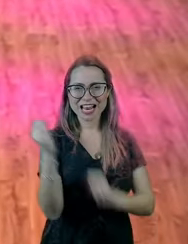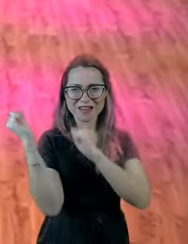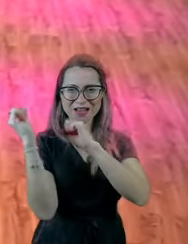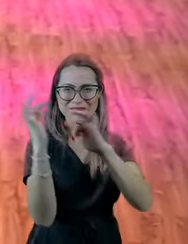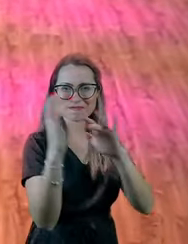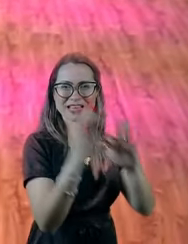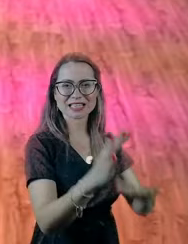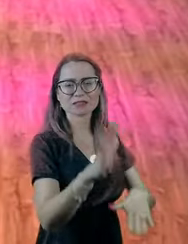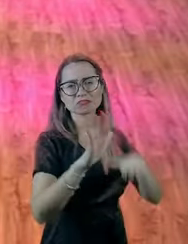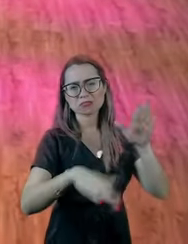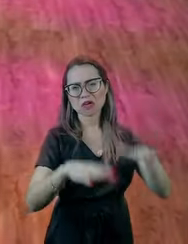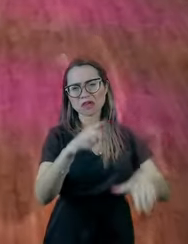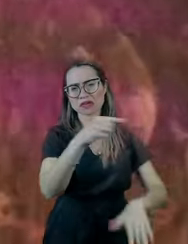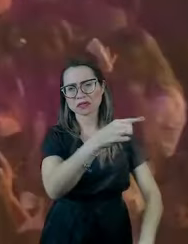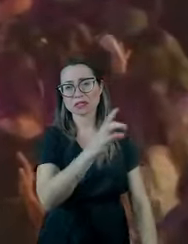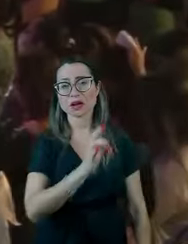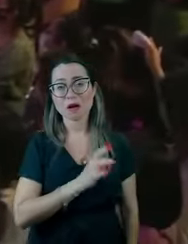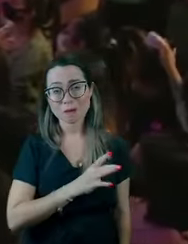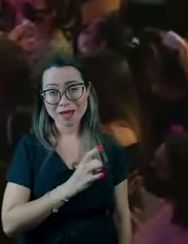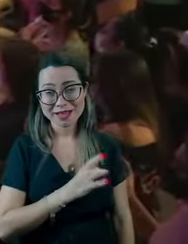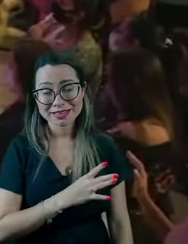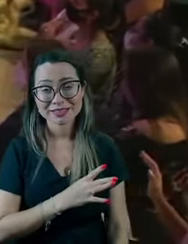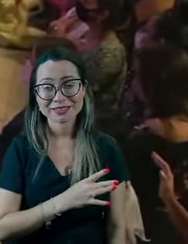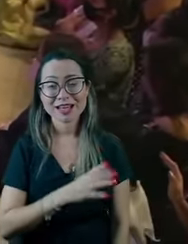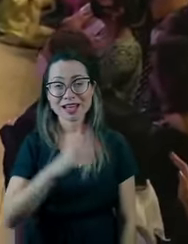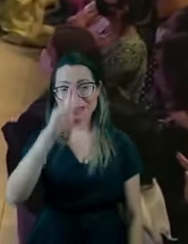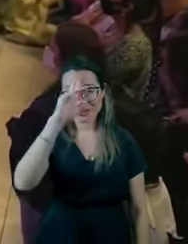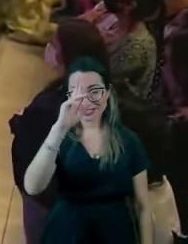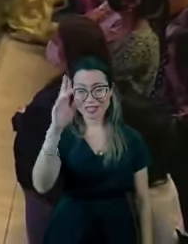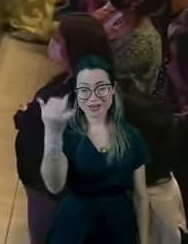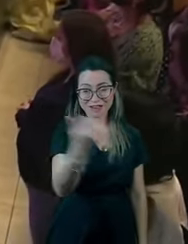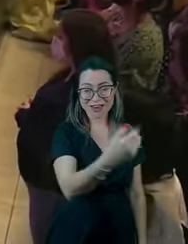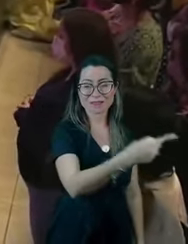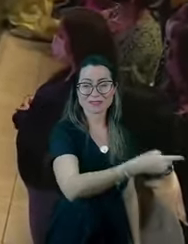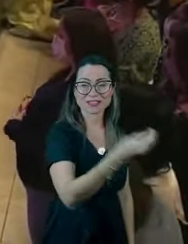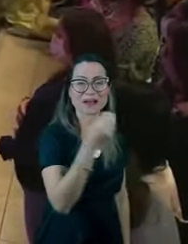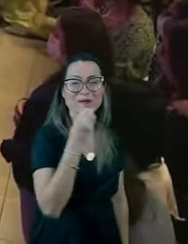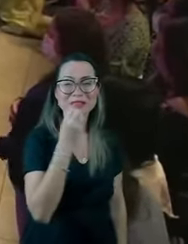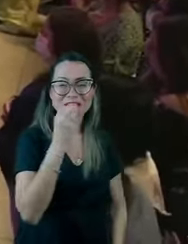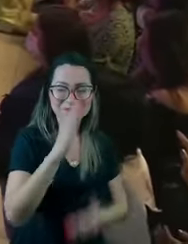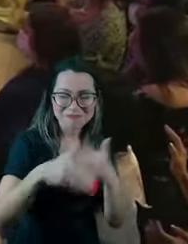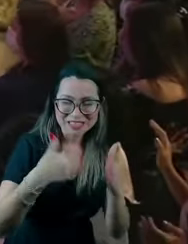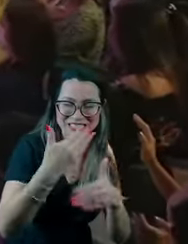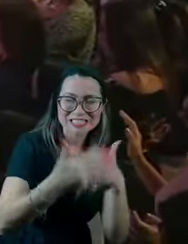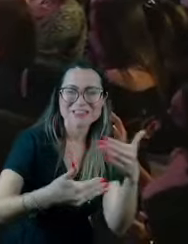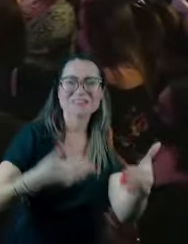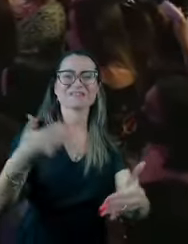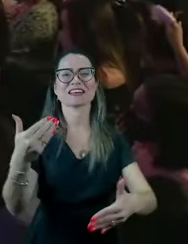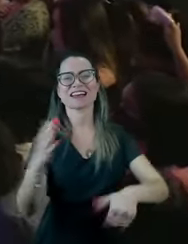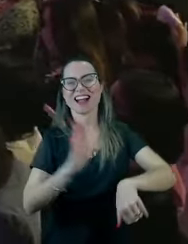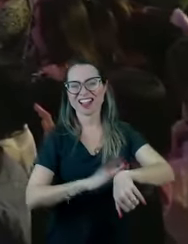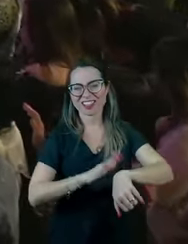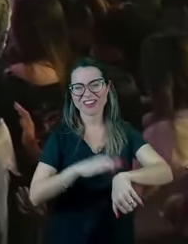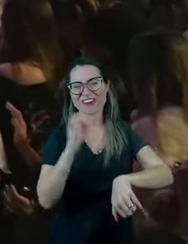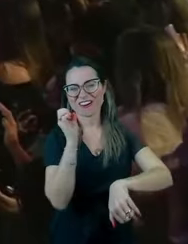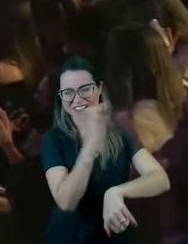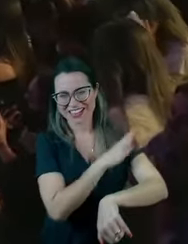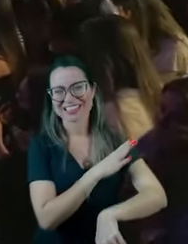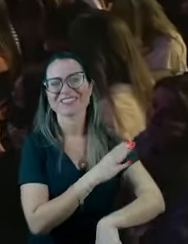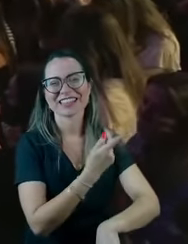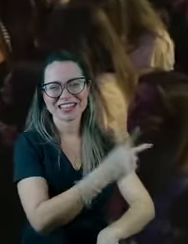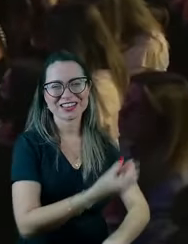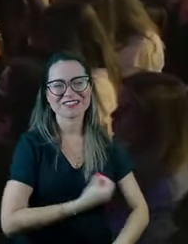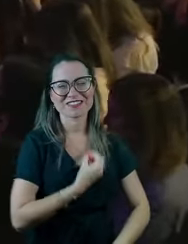está com medo. E o Senhor está falando assim para você: eu estou estabelecendo um novo tempo através dessa criança na sua vida.